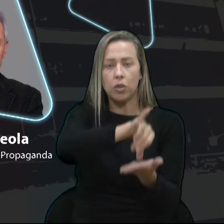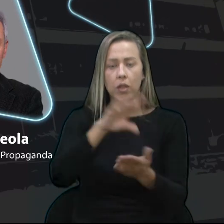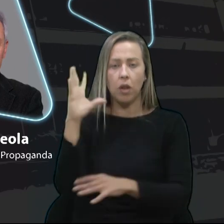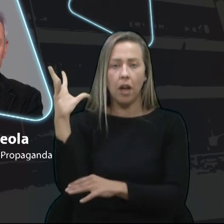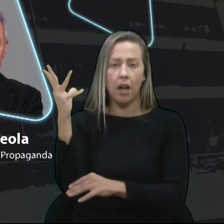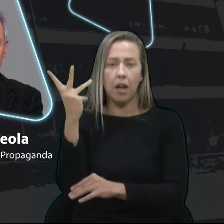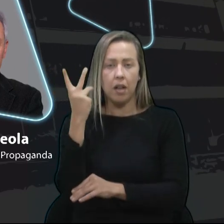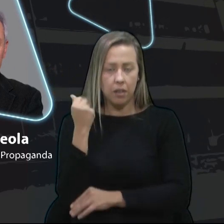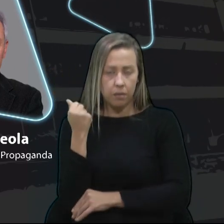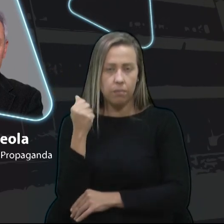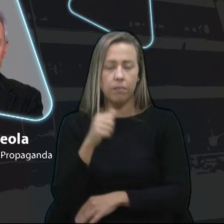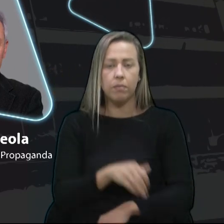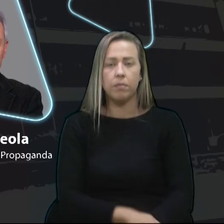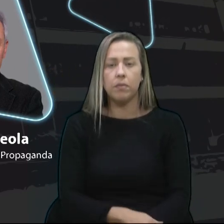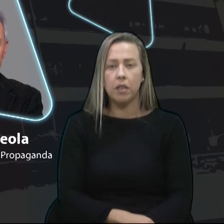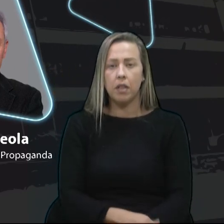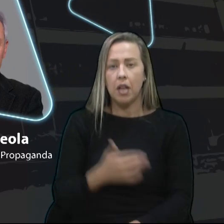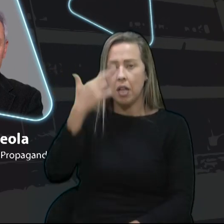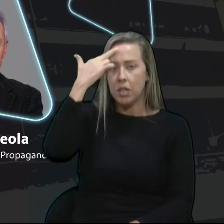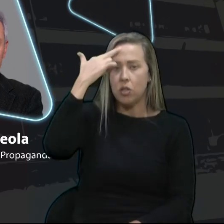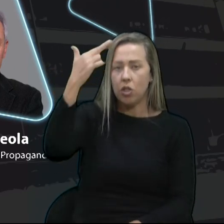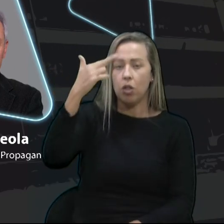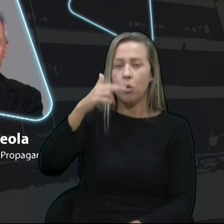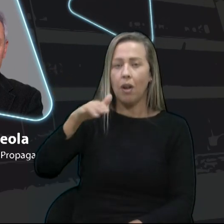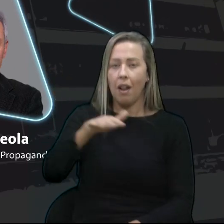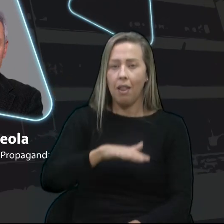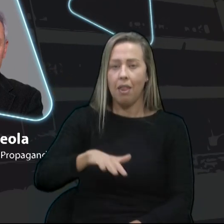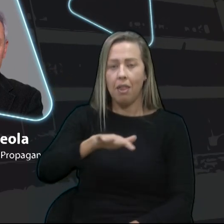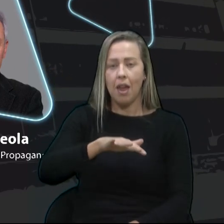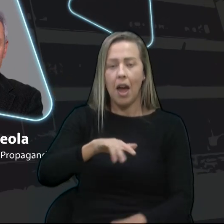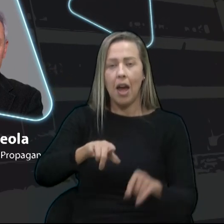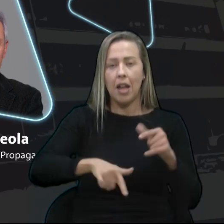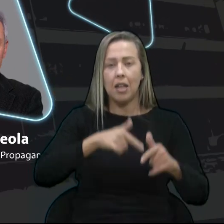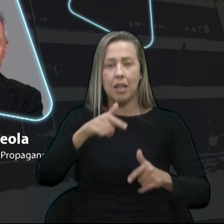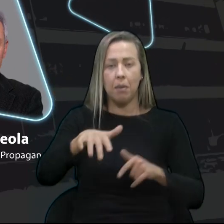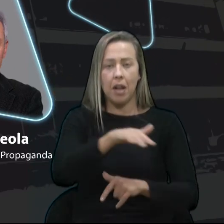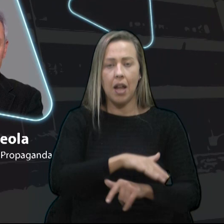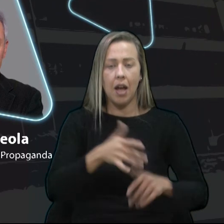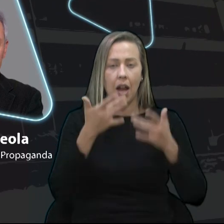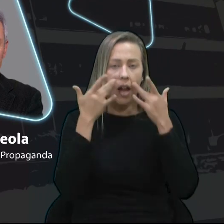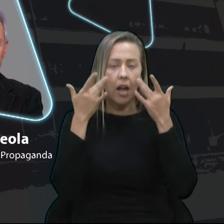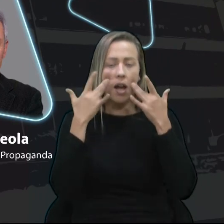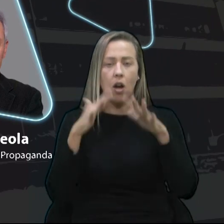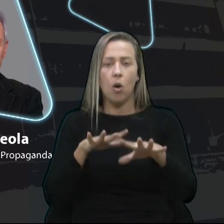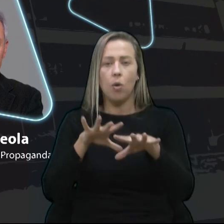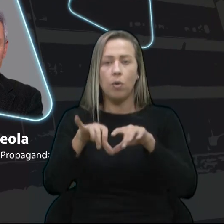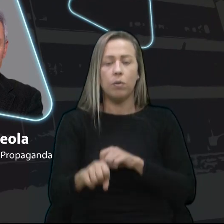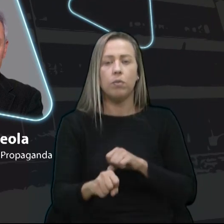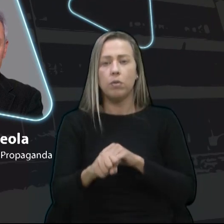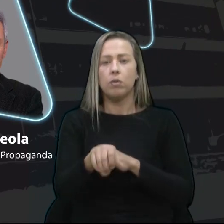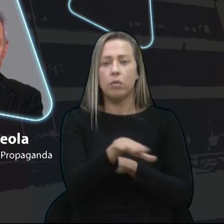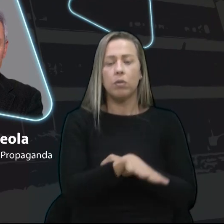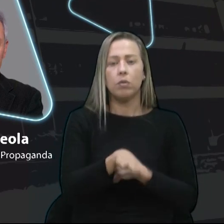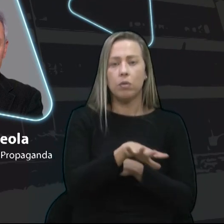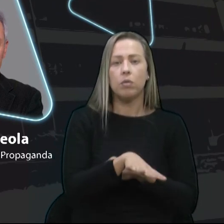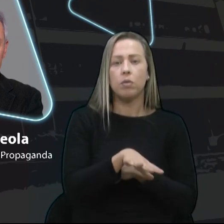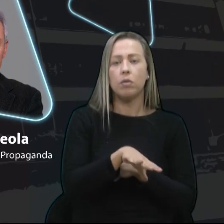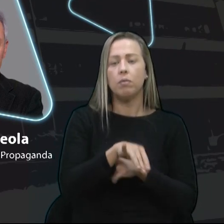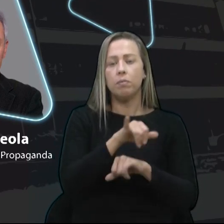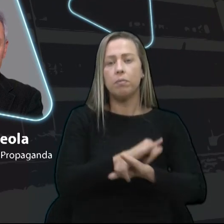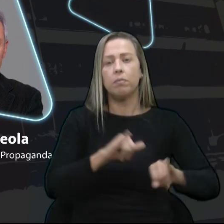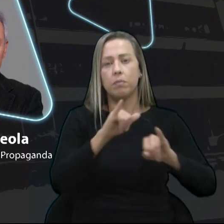Gaúcha, FSG, diretor de cena e roteirista, graduado pela em publicidade e